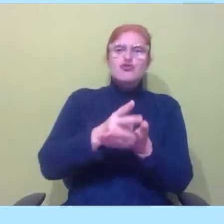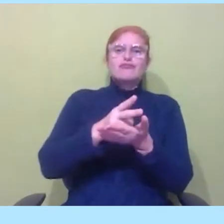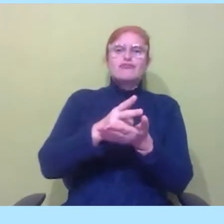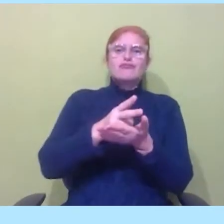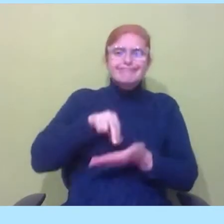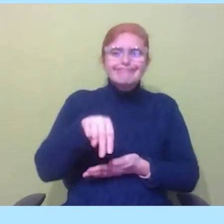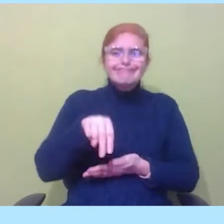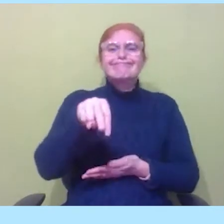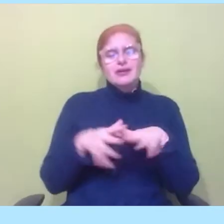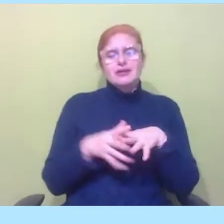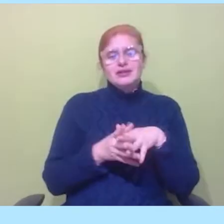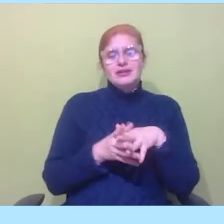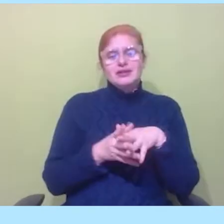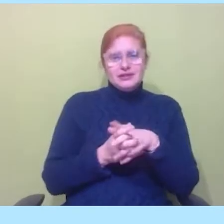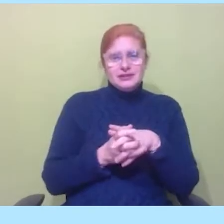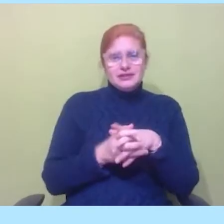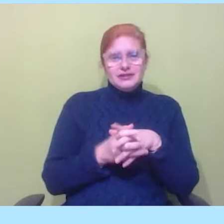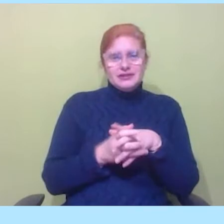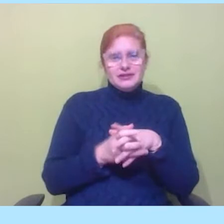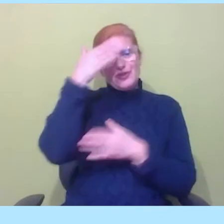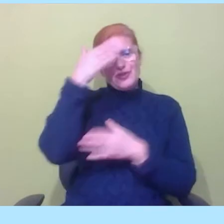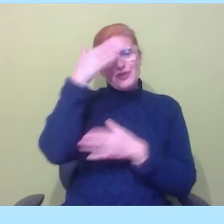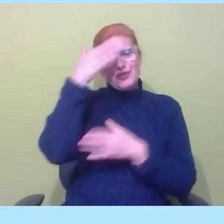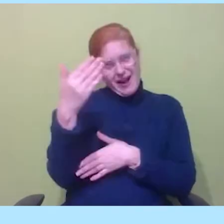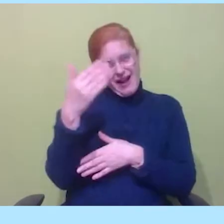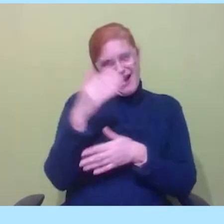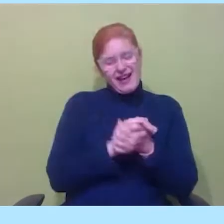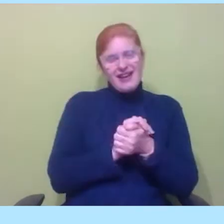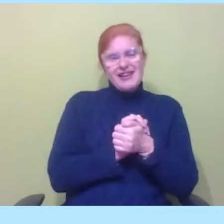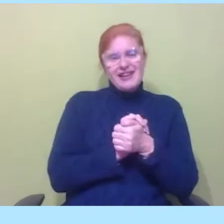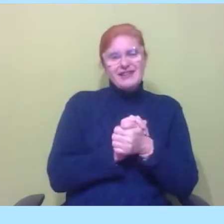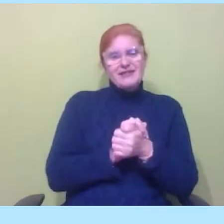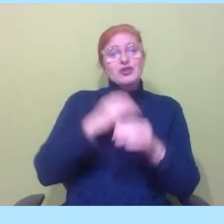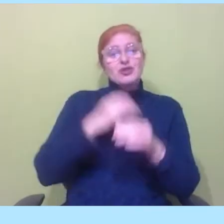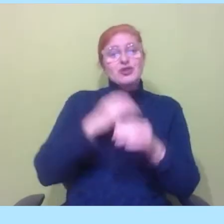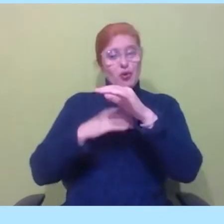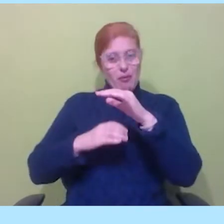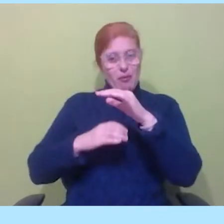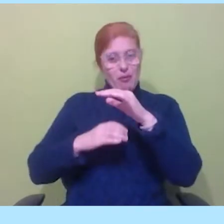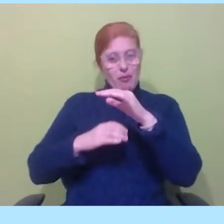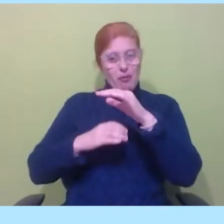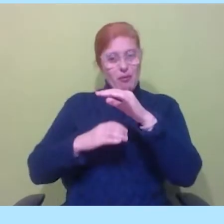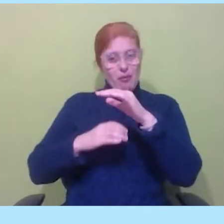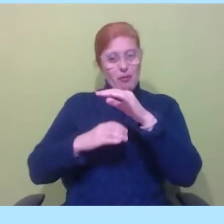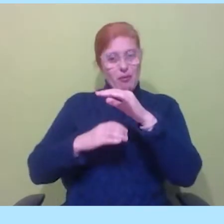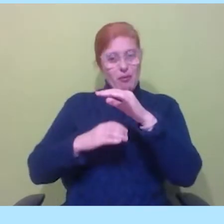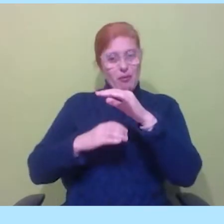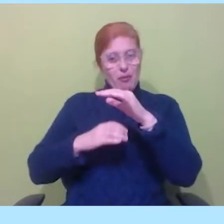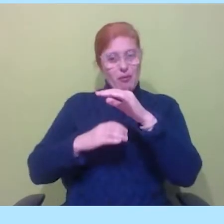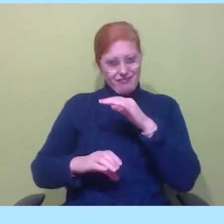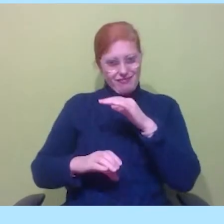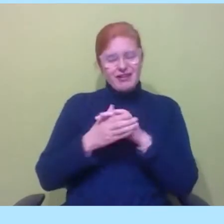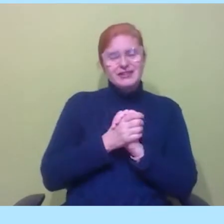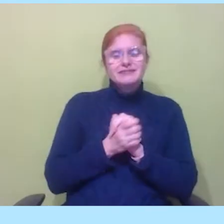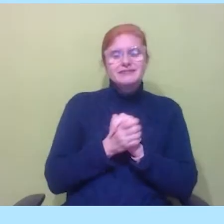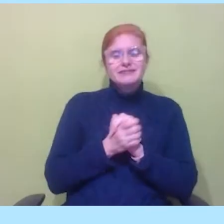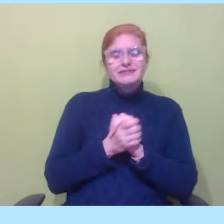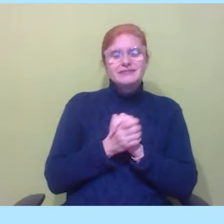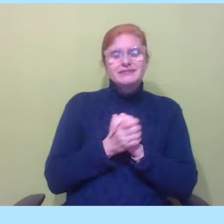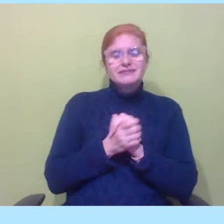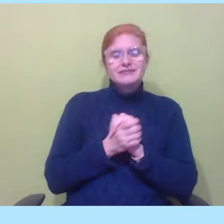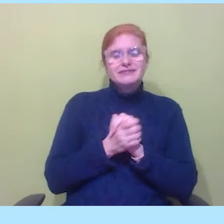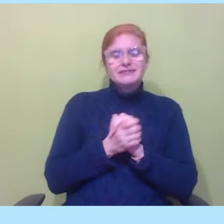obrigado por esses comentários aqui. A gente tem alguns comentários falando